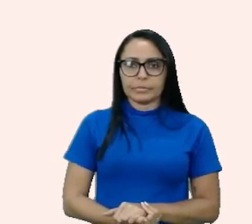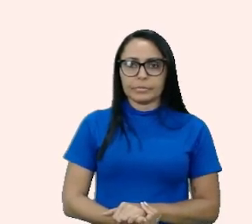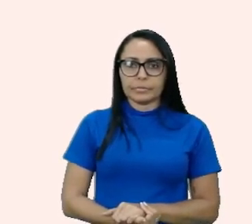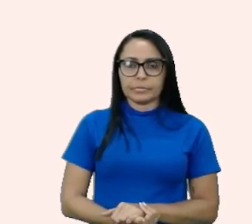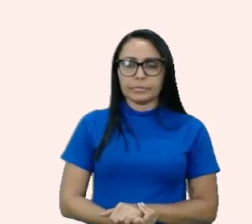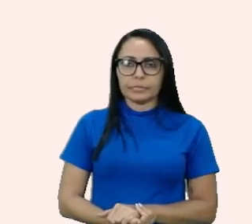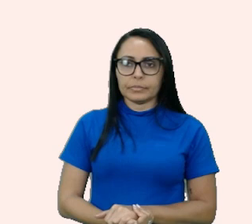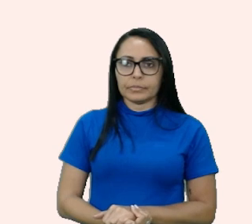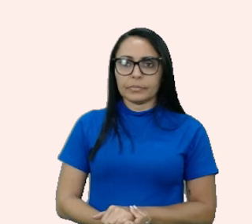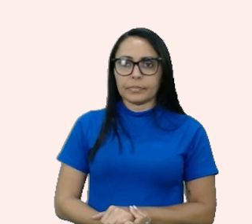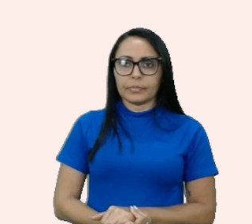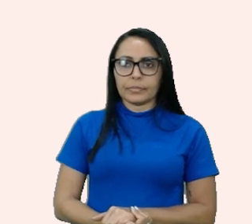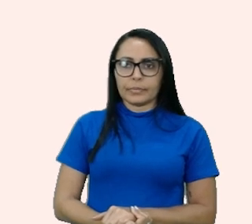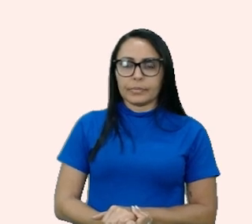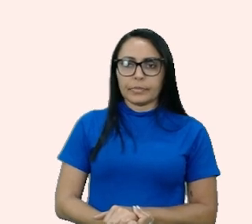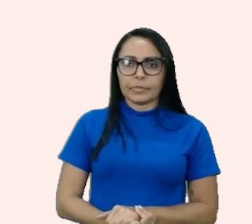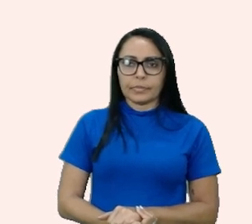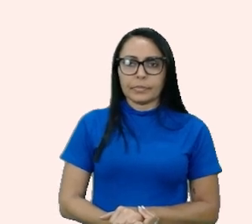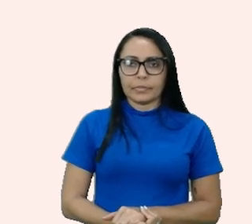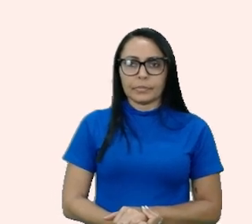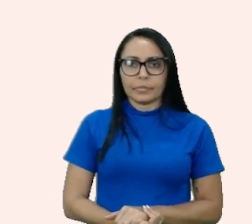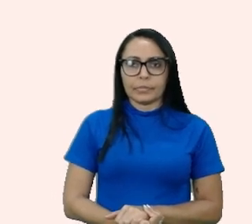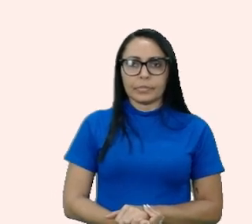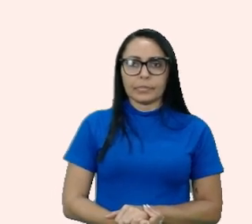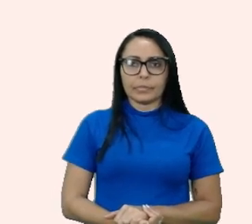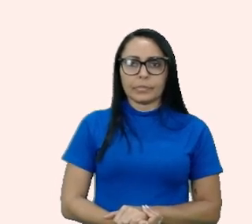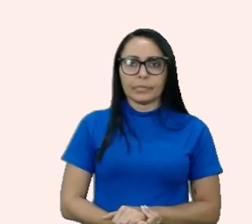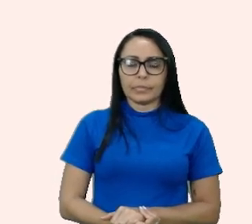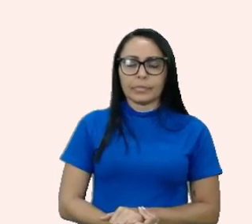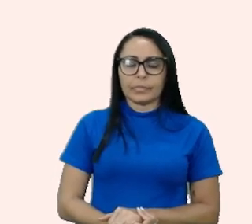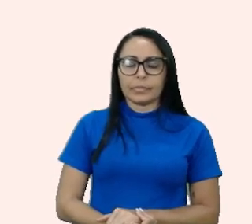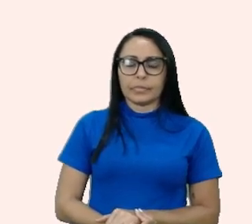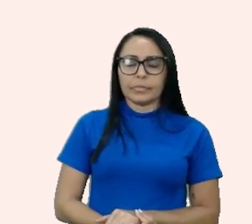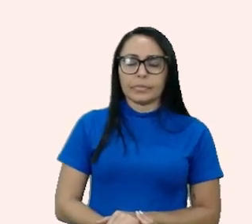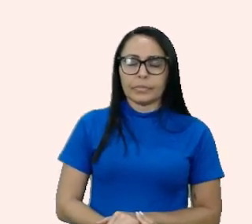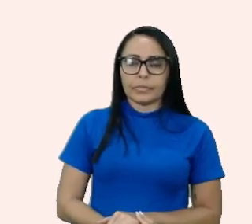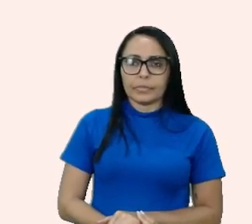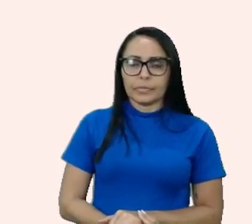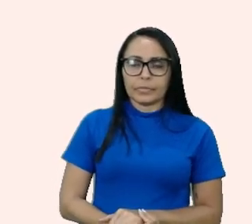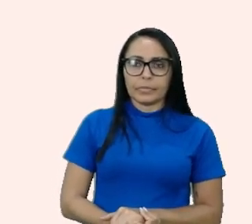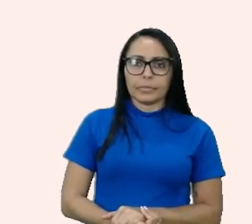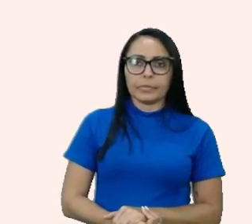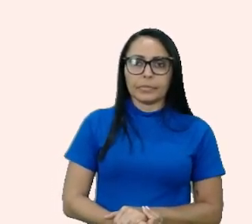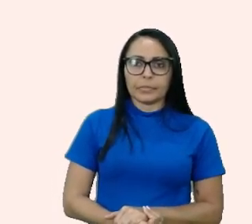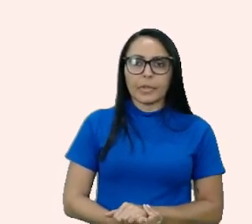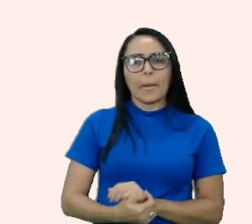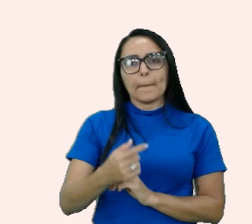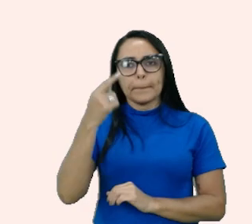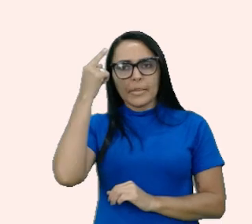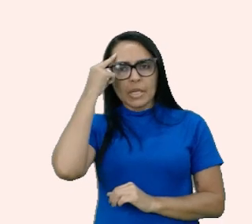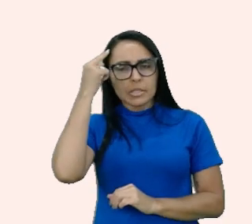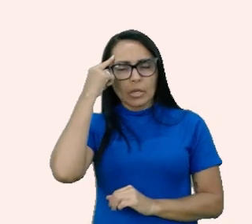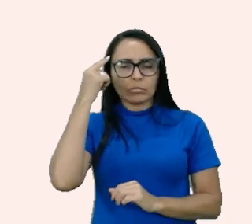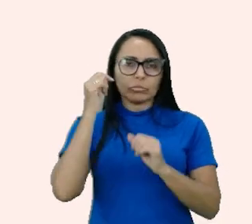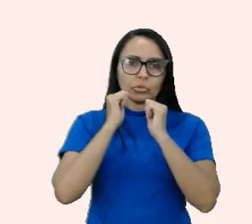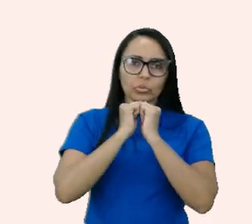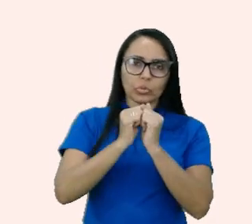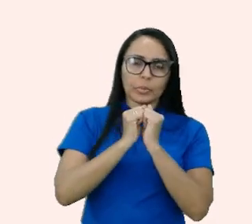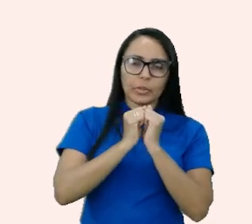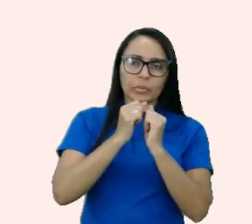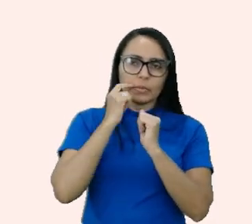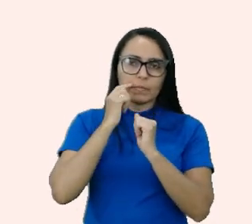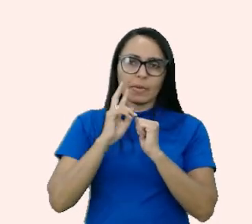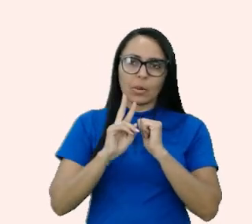velocidade constante. Olha que legal, vou dar um destaque aqui. Meu povo, pensa comigo que